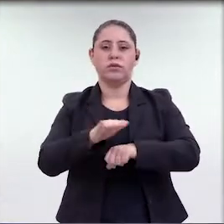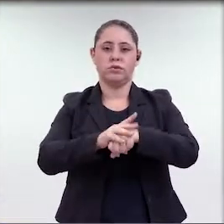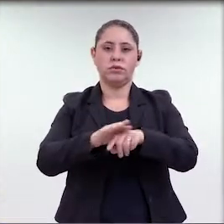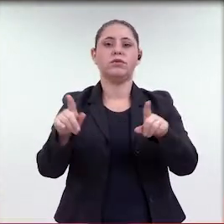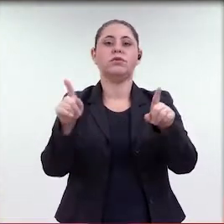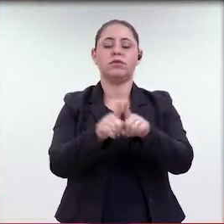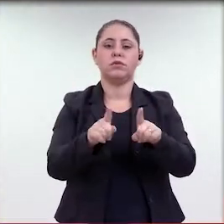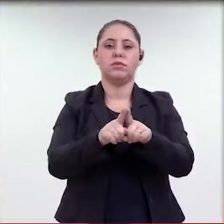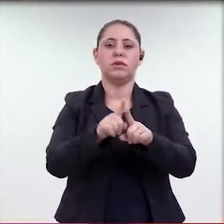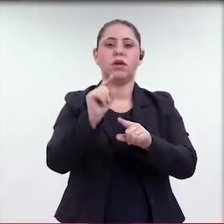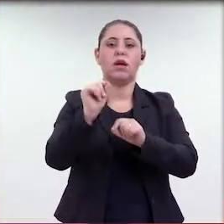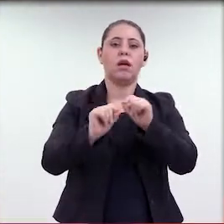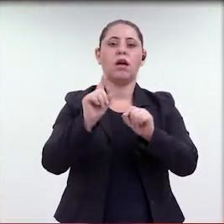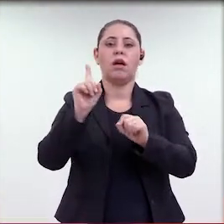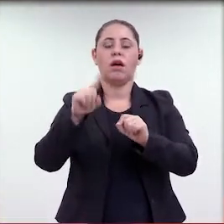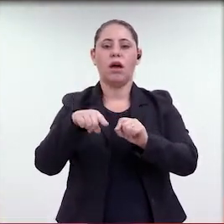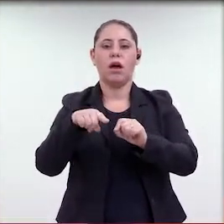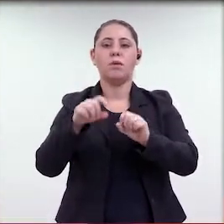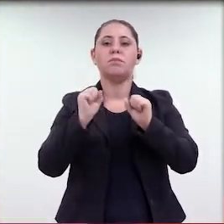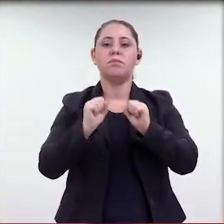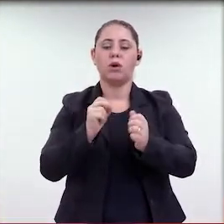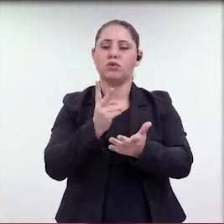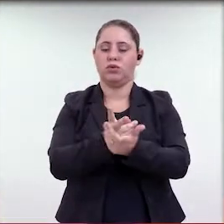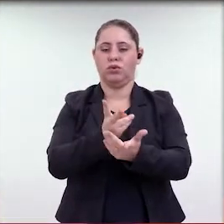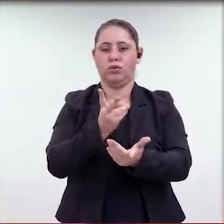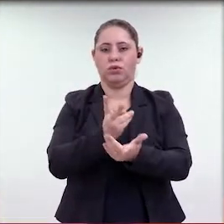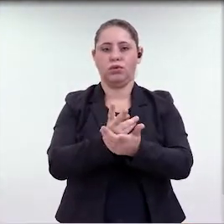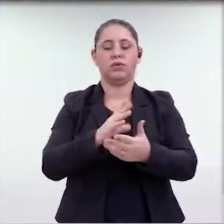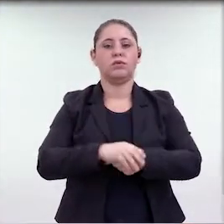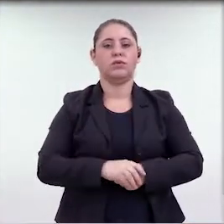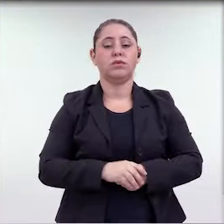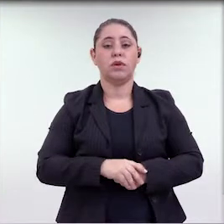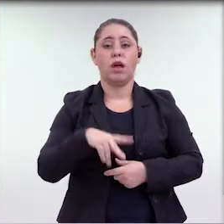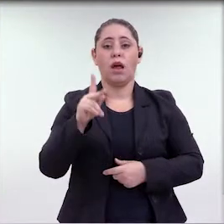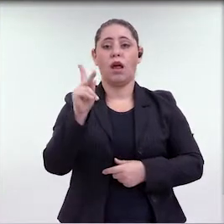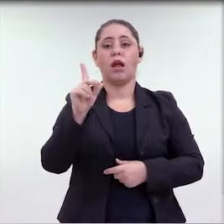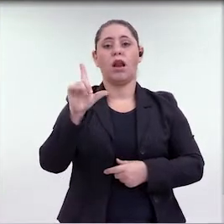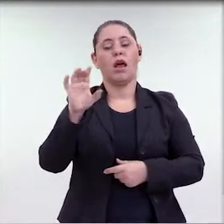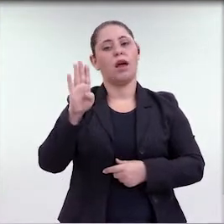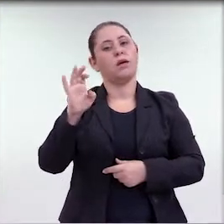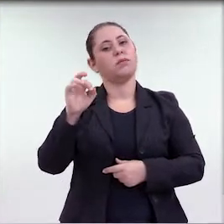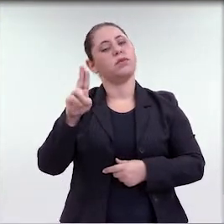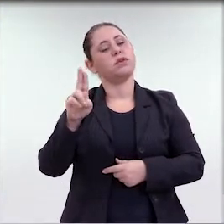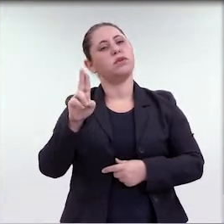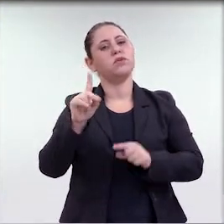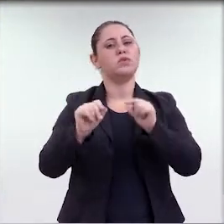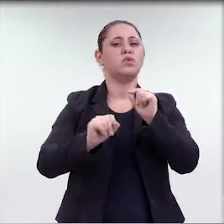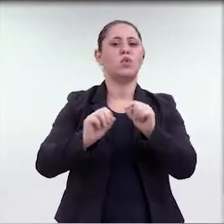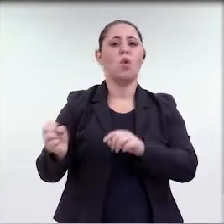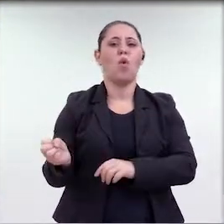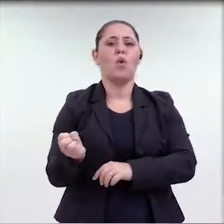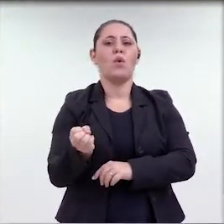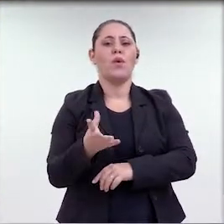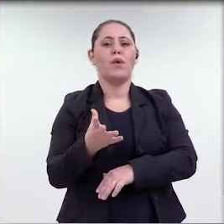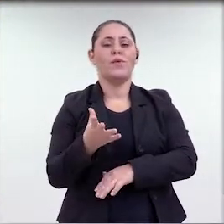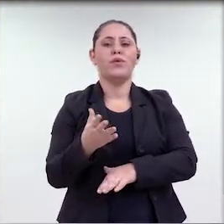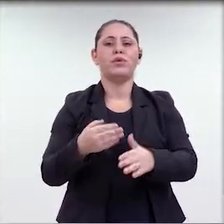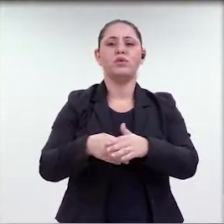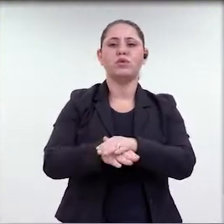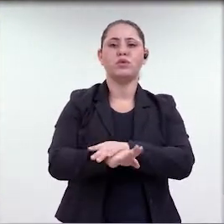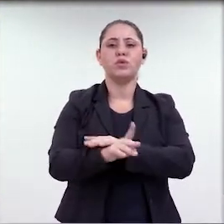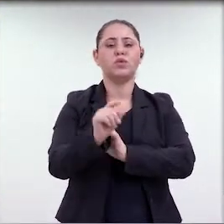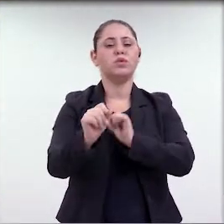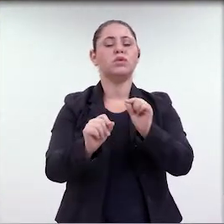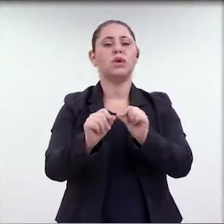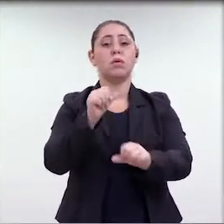doenças também. Então, são algumas atitudes que a gente pode continuar, né? E, Kleber, em relação a esses novos hábitos, o que